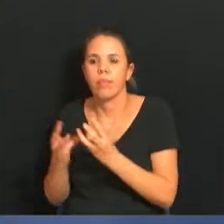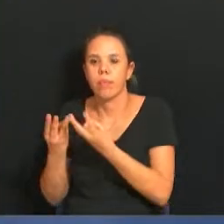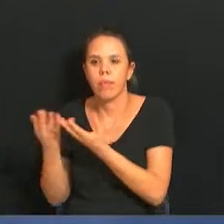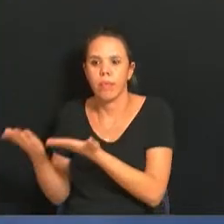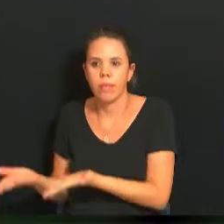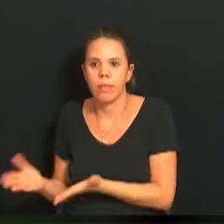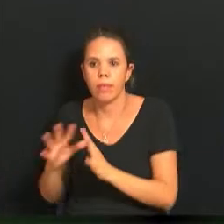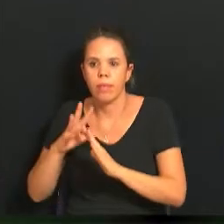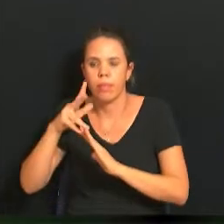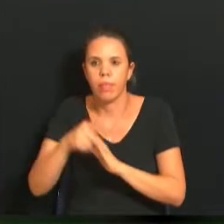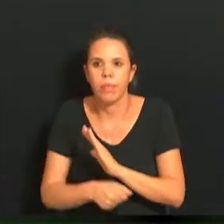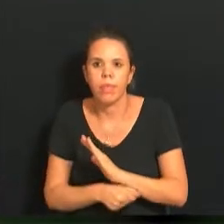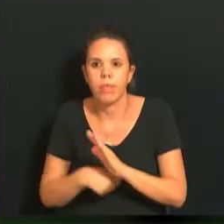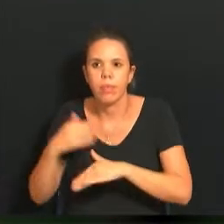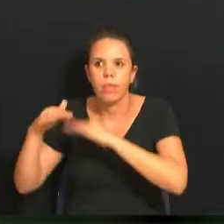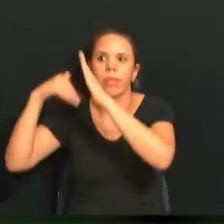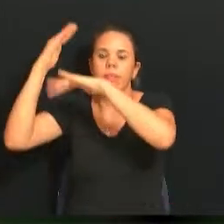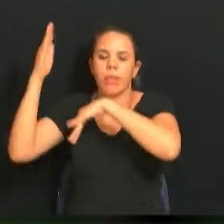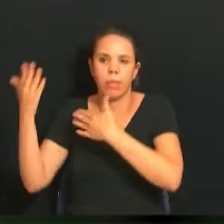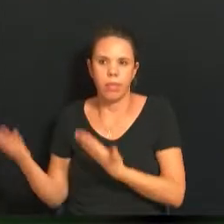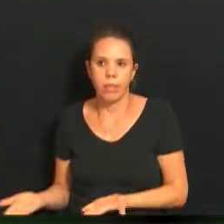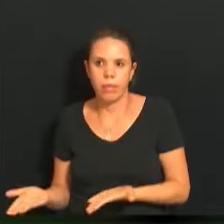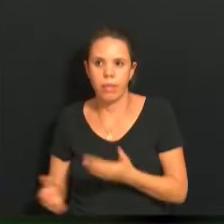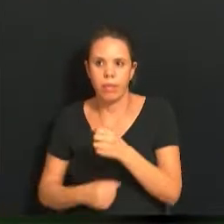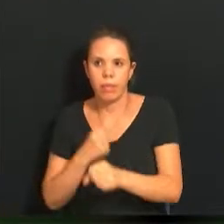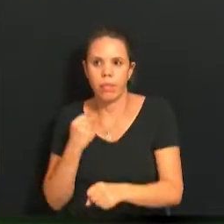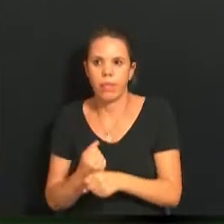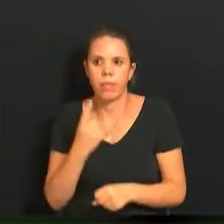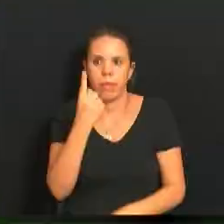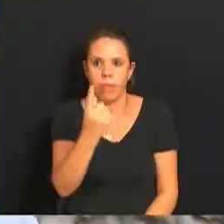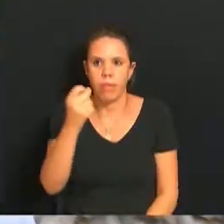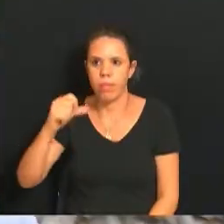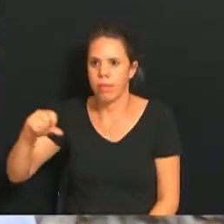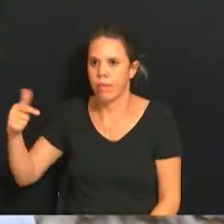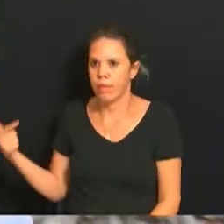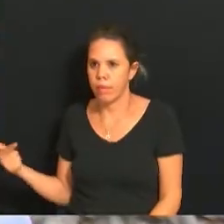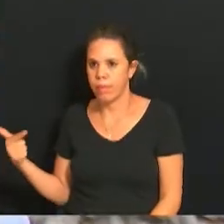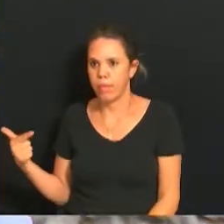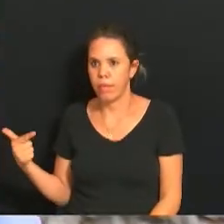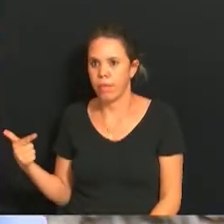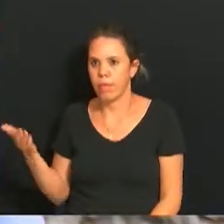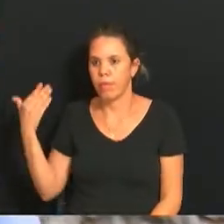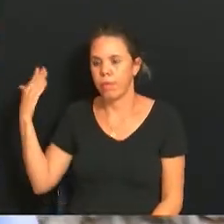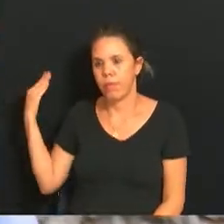Meio Ambiente e Desenvolvimento do ano de 1992. Na ECO